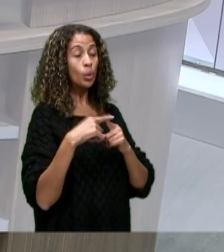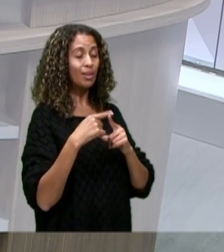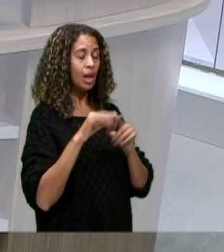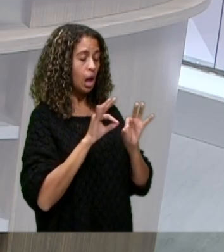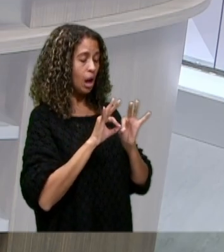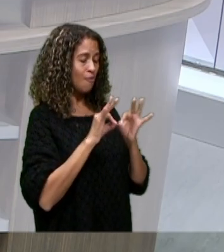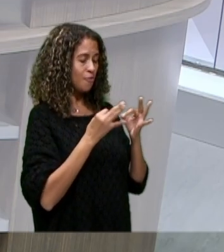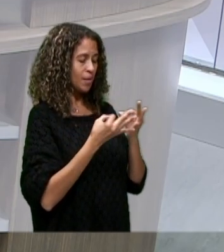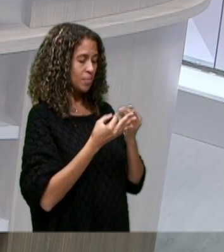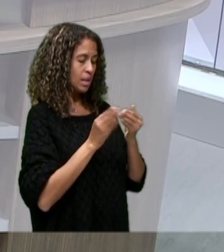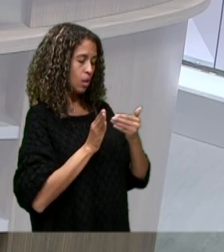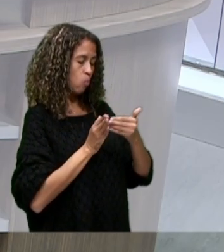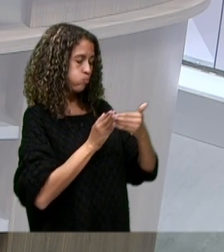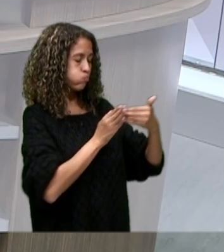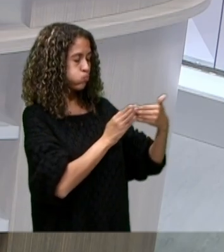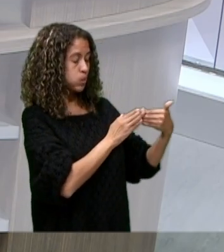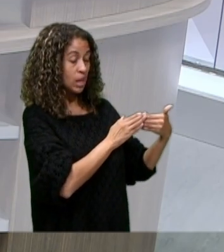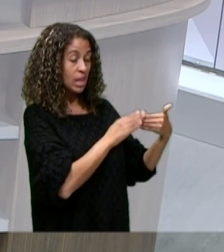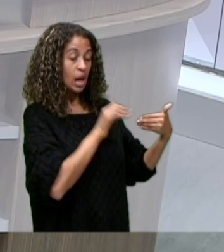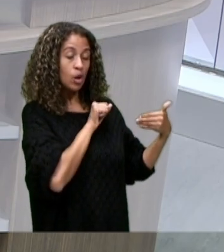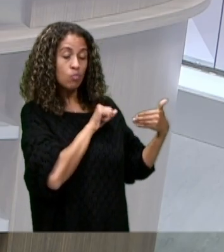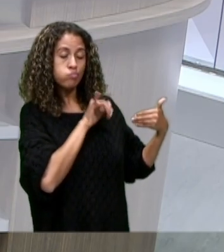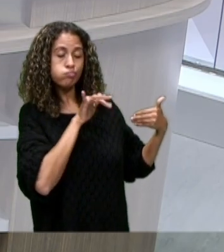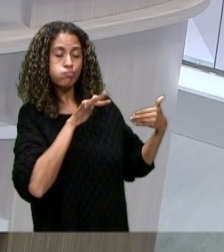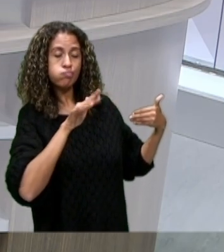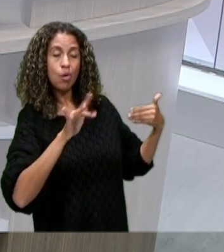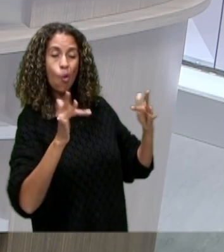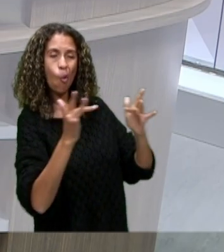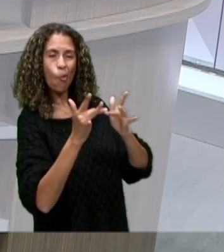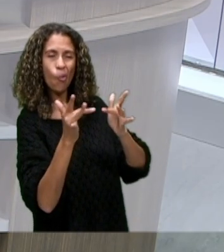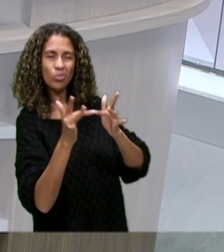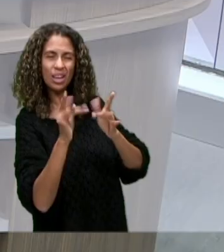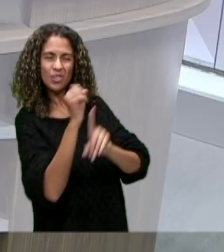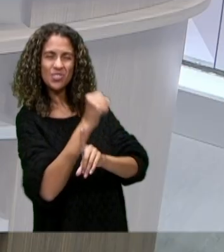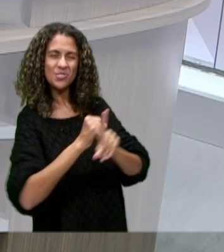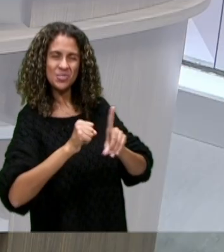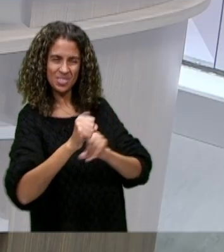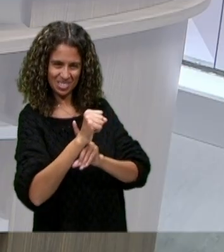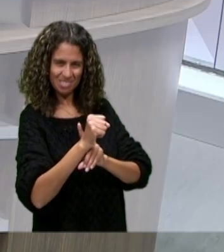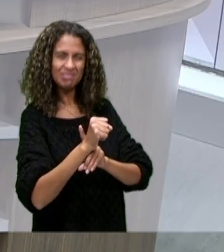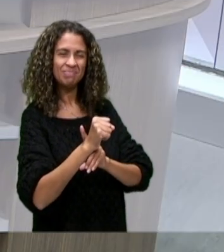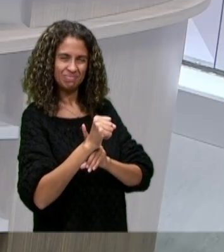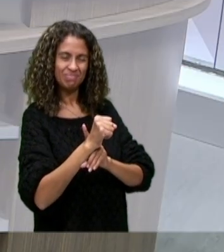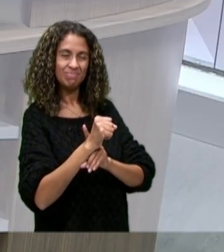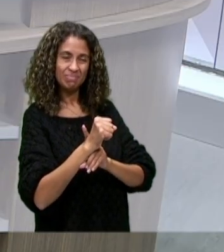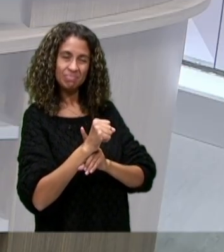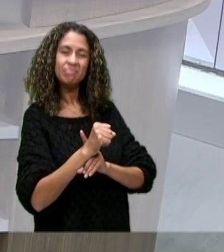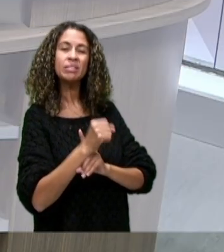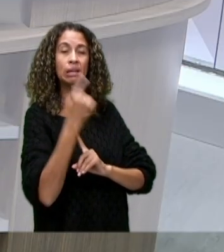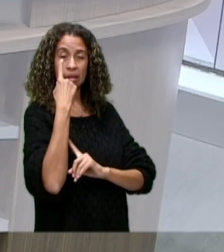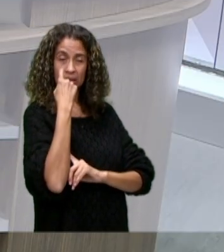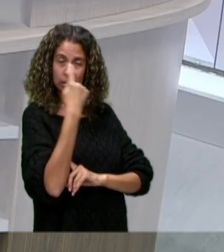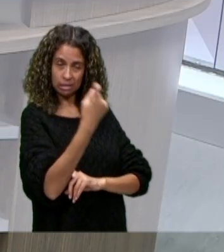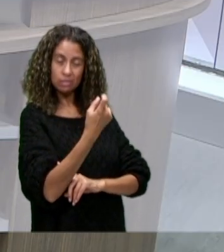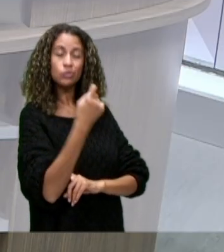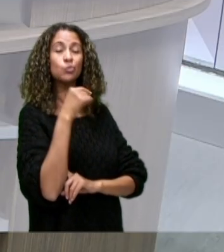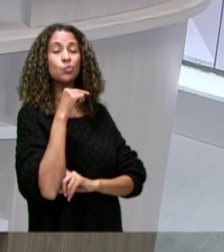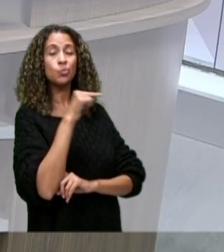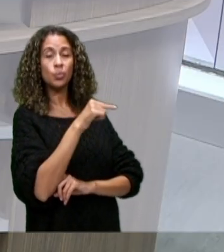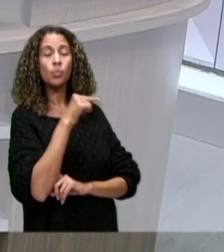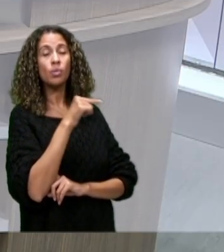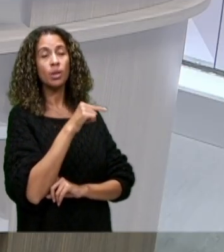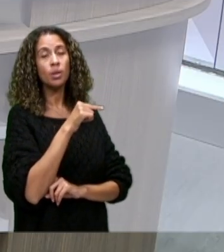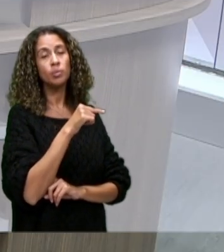familiar e expandindo, digamos assim, o teu núcleo familiar, né? Para mais pessoas. E achei bem interessante isso também